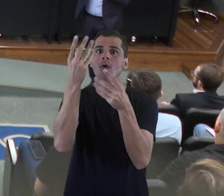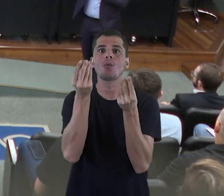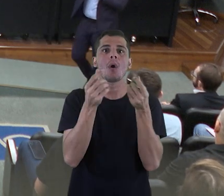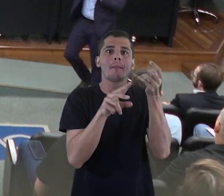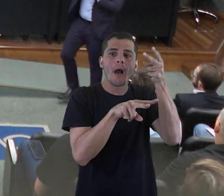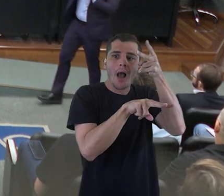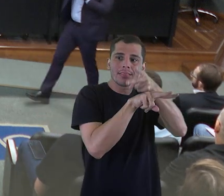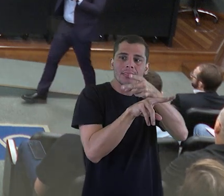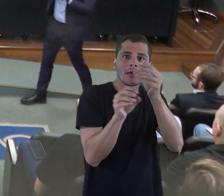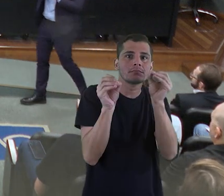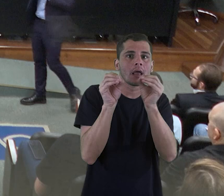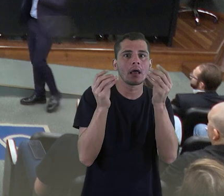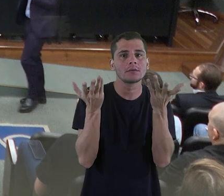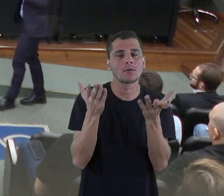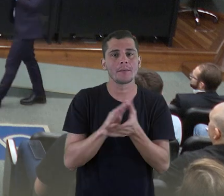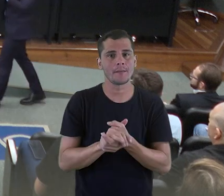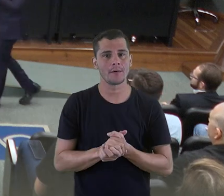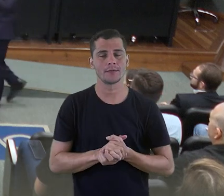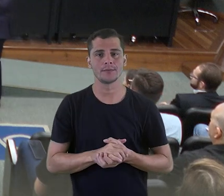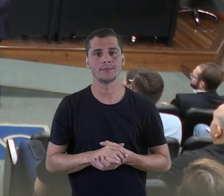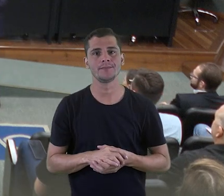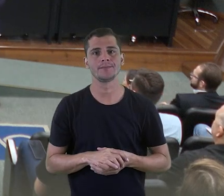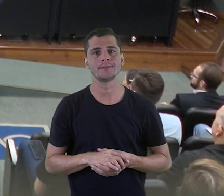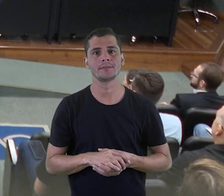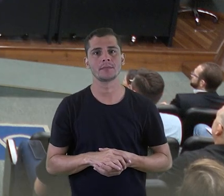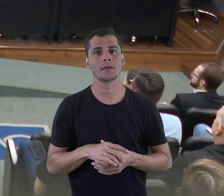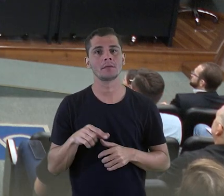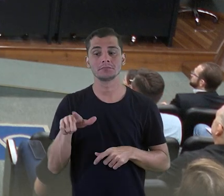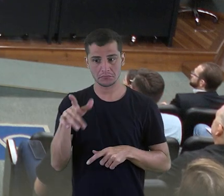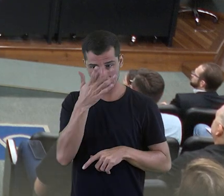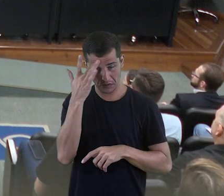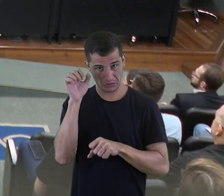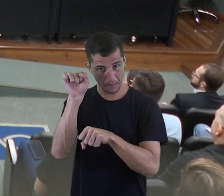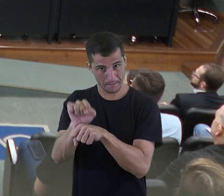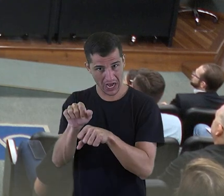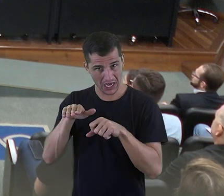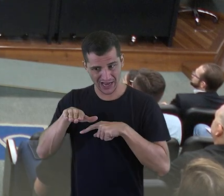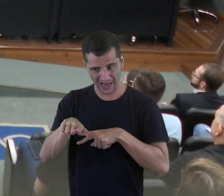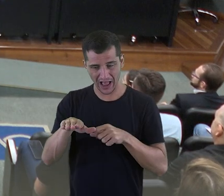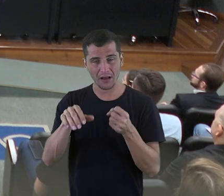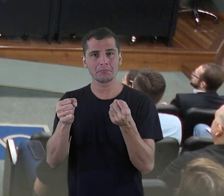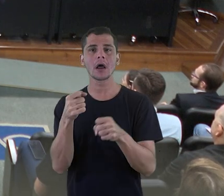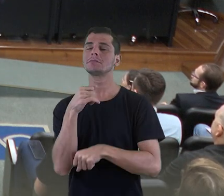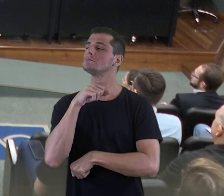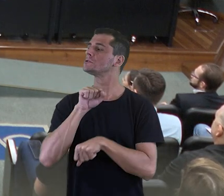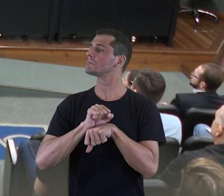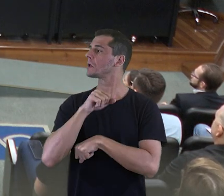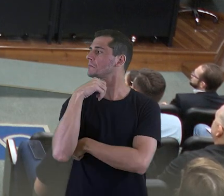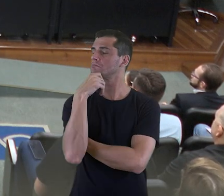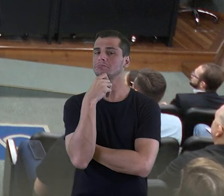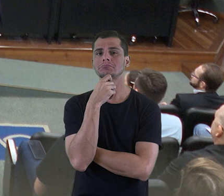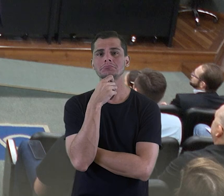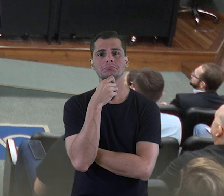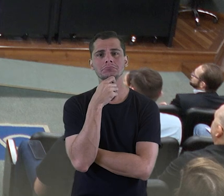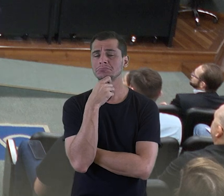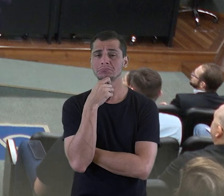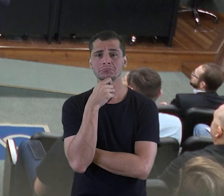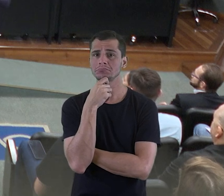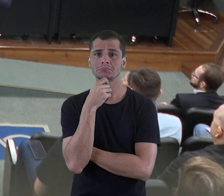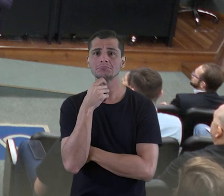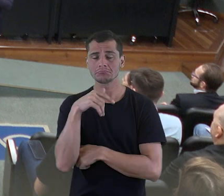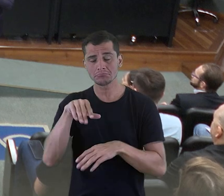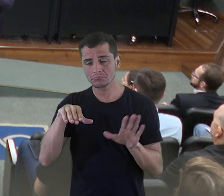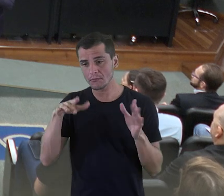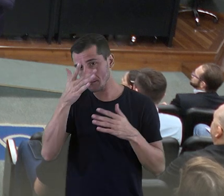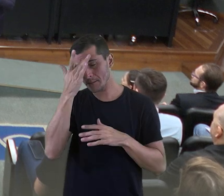Detalhe, reparem nessa trincheira. Não tem uma rua que cruza. Tem só uma rua para o lado esquerdo, para o lado